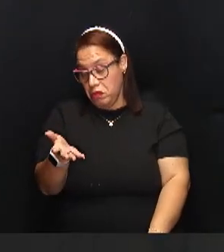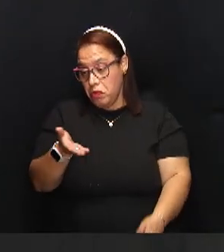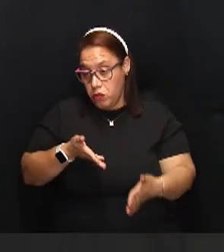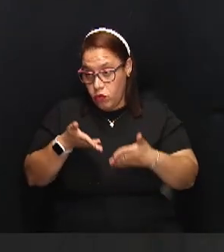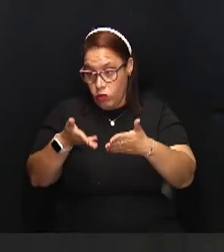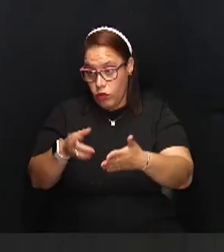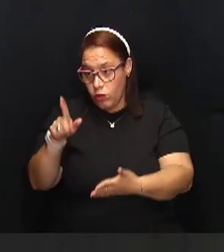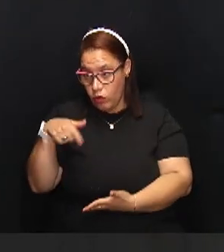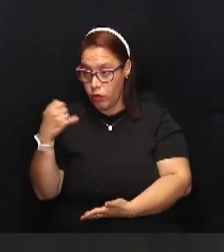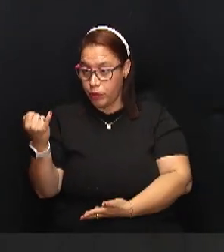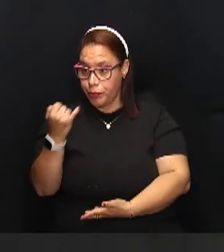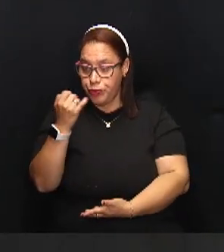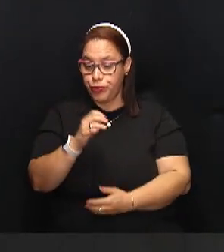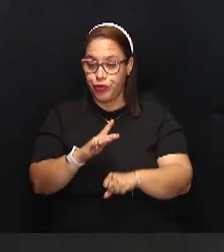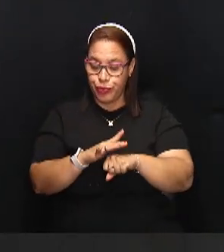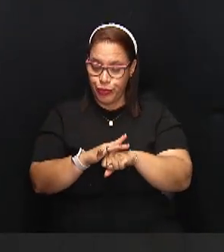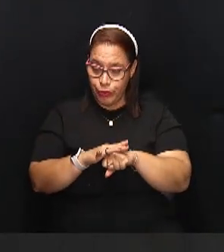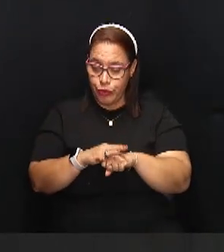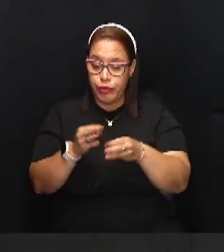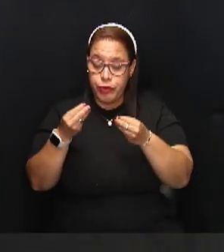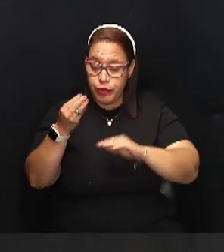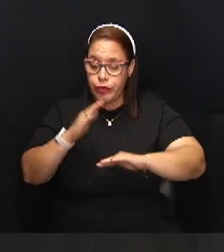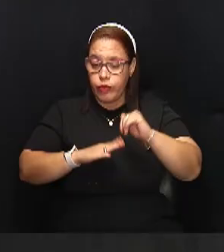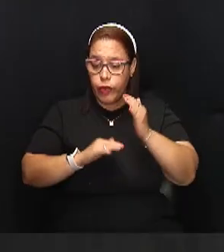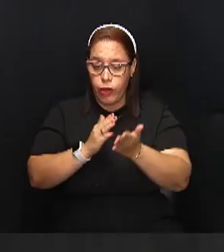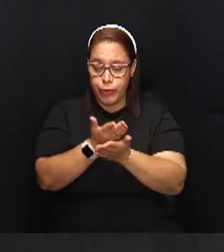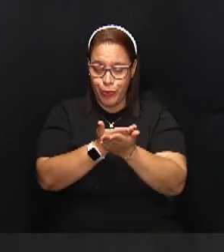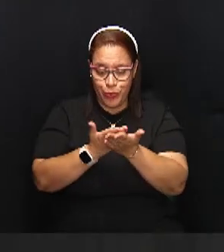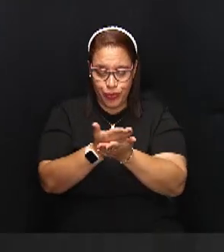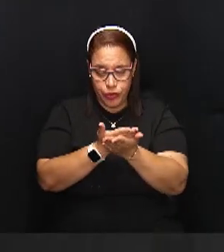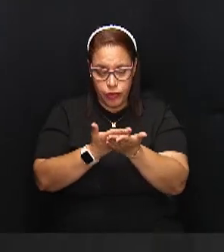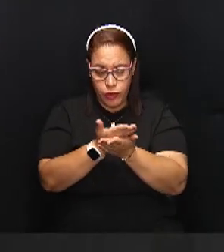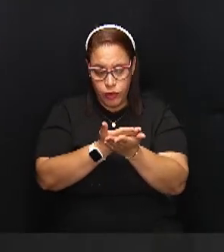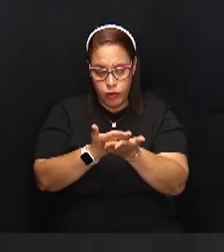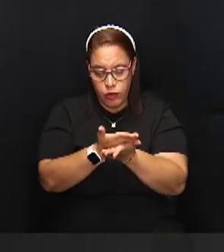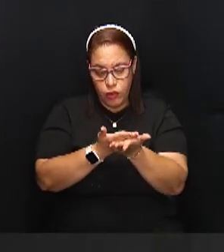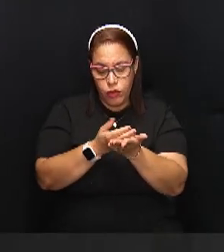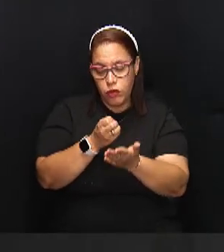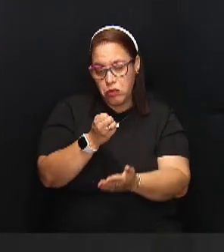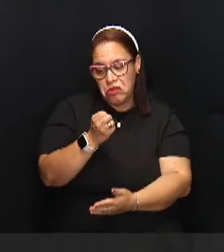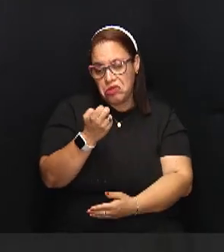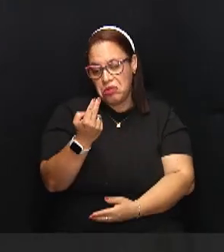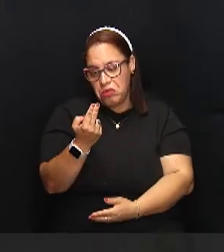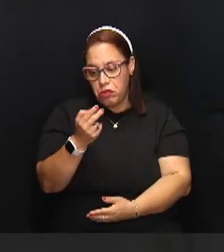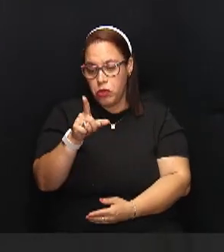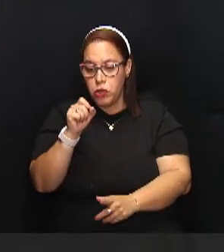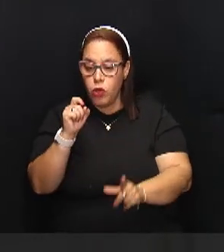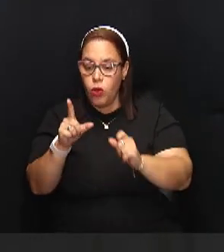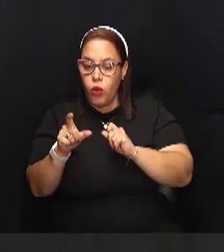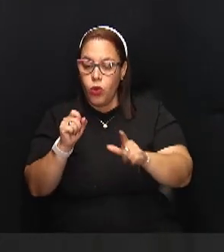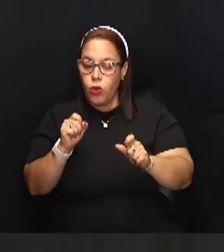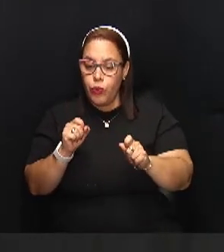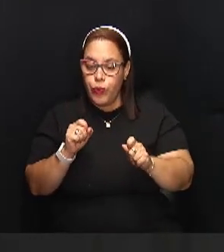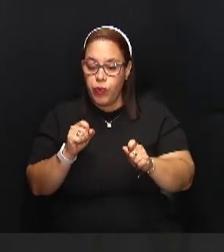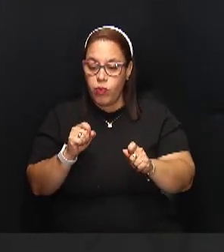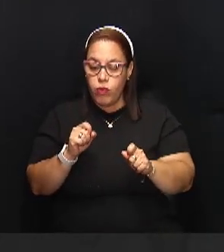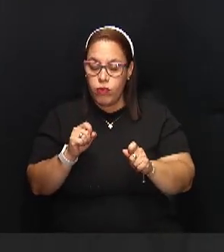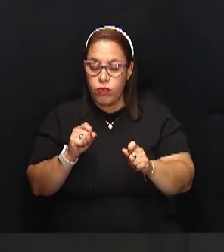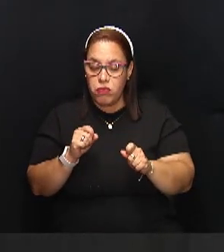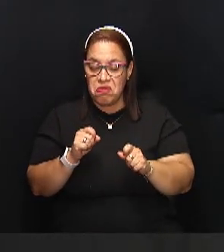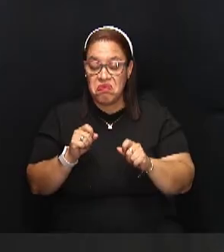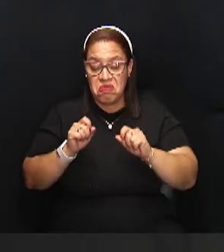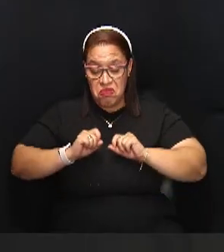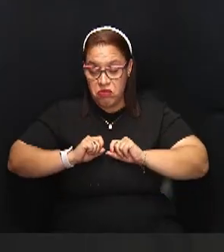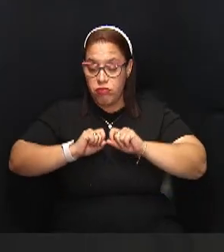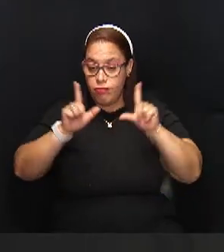que é importante nessa doença, de como tratar, né, quais são os meios, quais são as alternativas, mas também que se torne